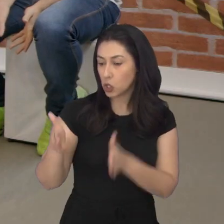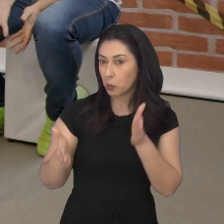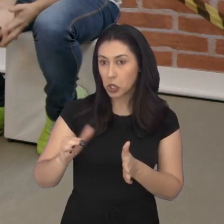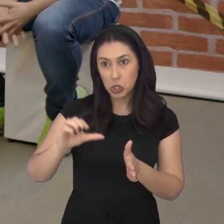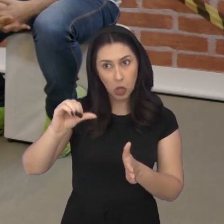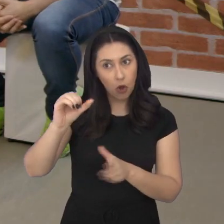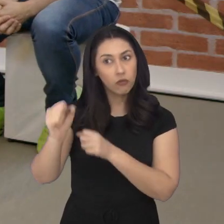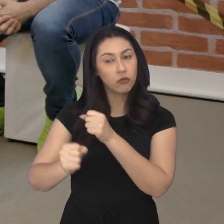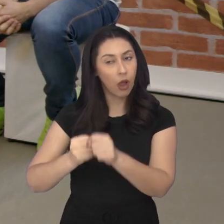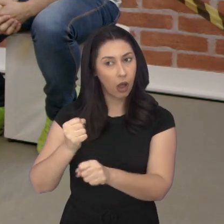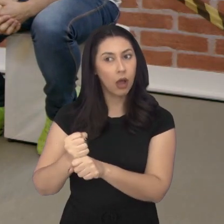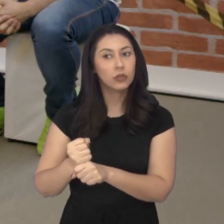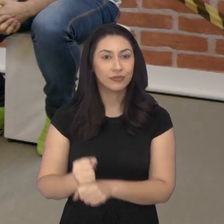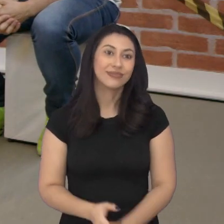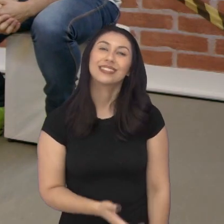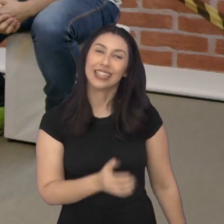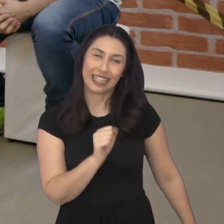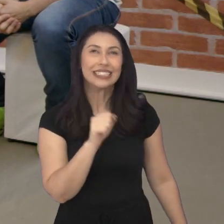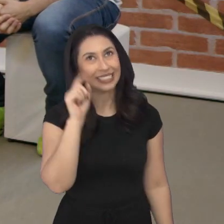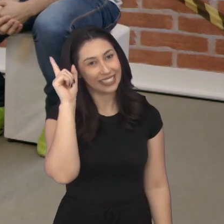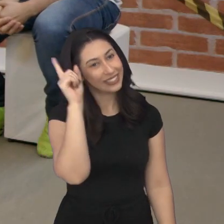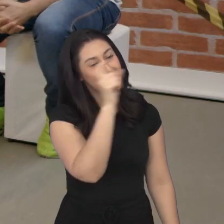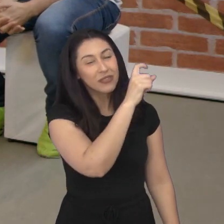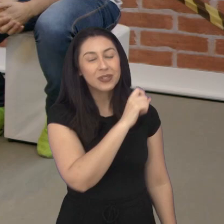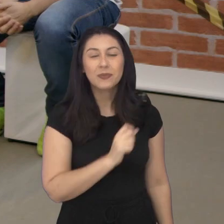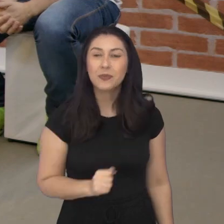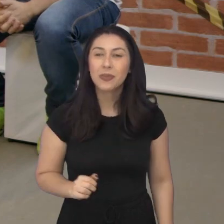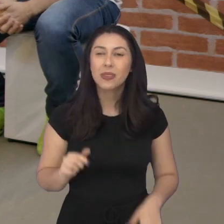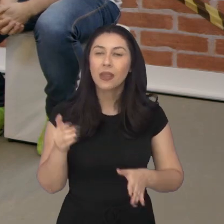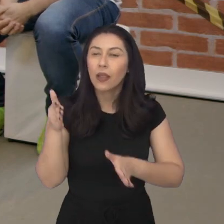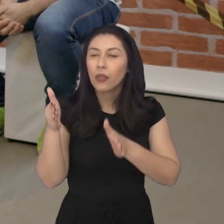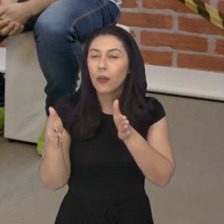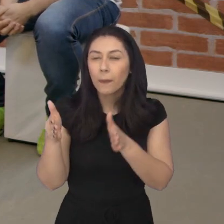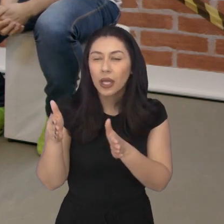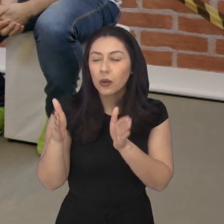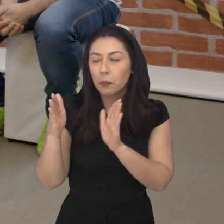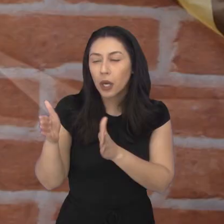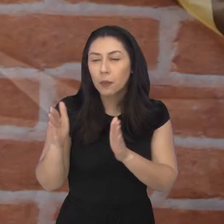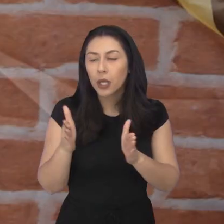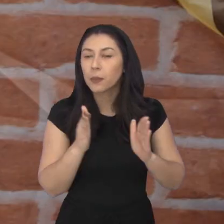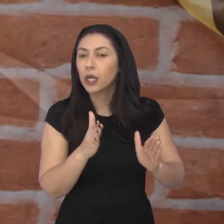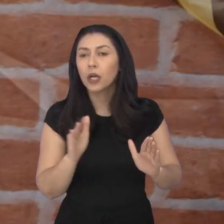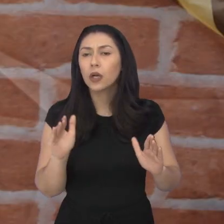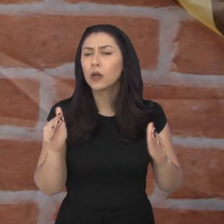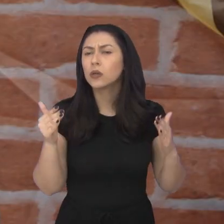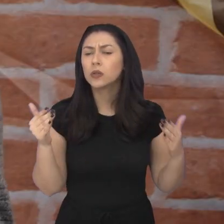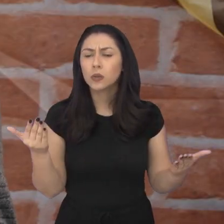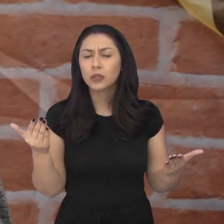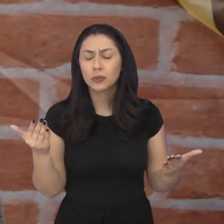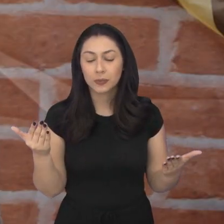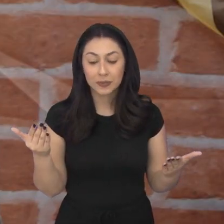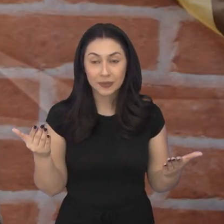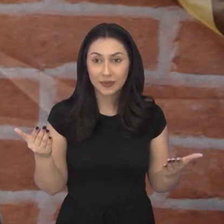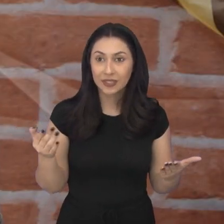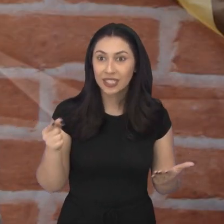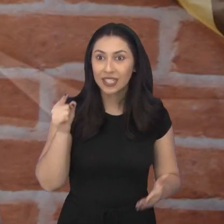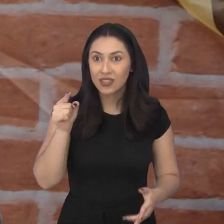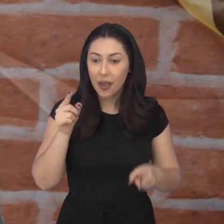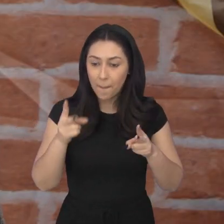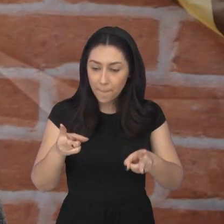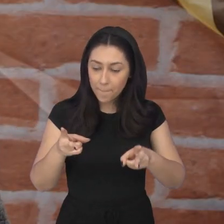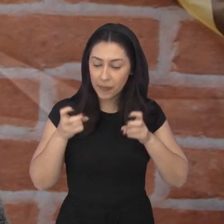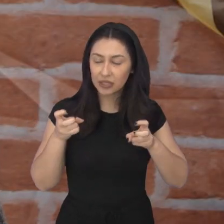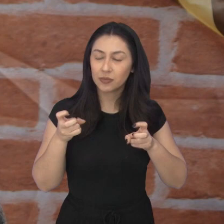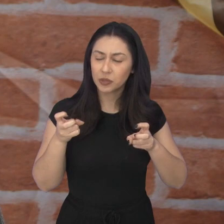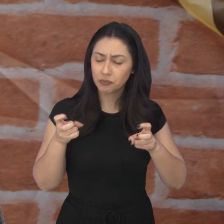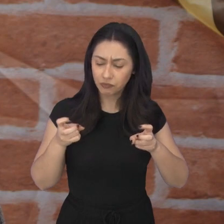anos. Difícil. Né? E dentro dessa fase, de todas essas etapas, Fabiola, quando que se tornou que você se viu